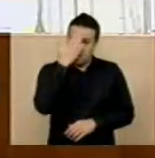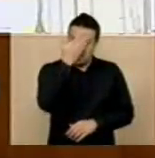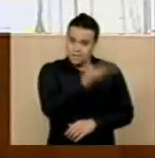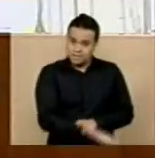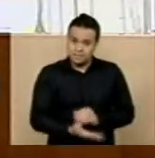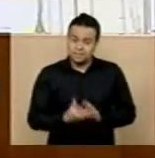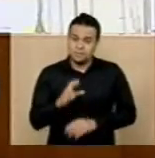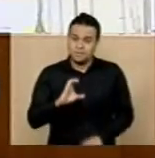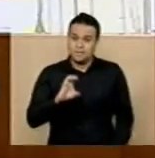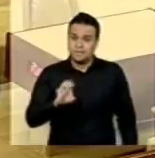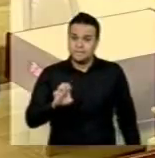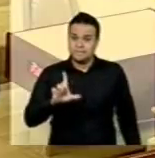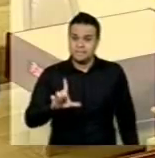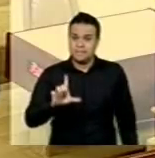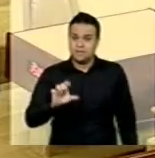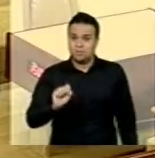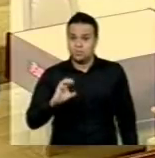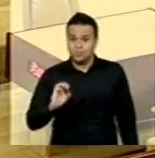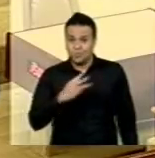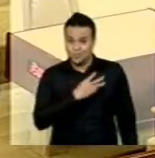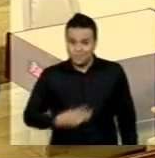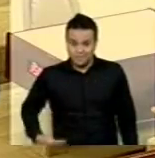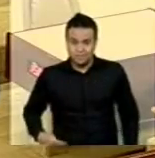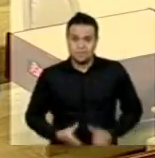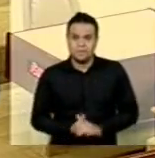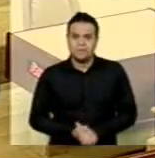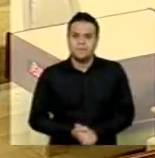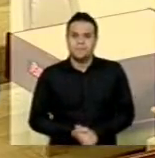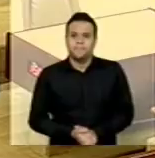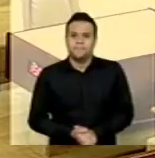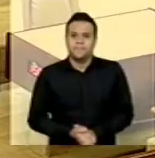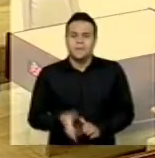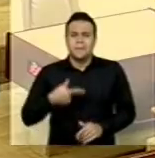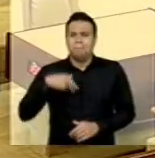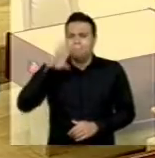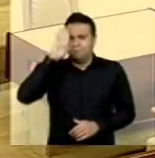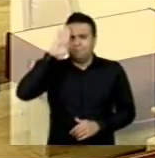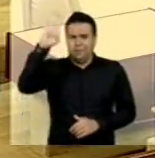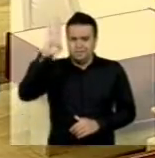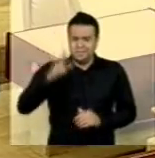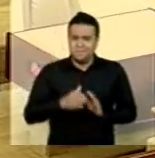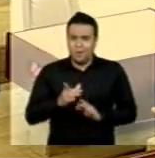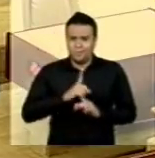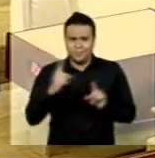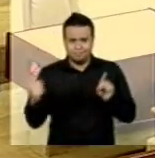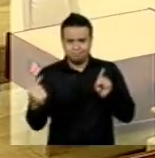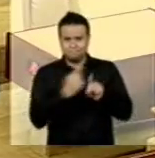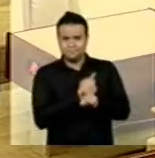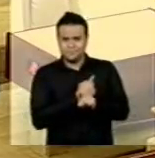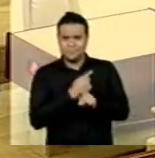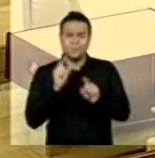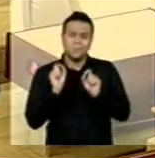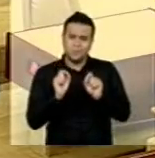ministro Celso de Mello. Senhora Presidente, o fundamento principal desta controvérsia, que tem